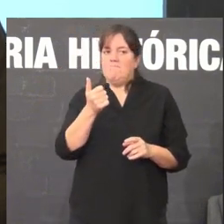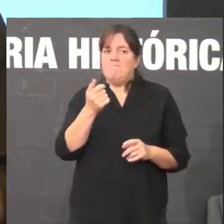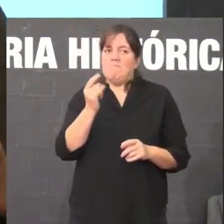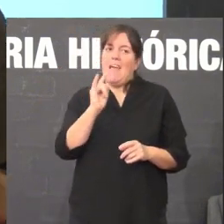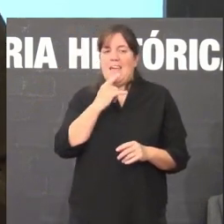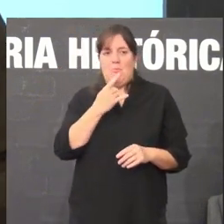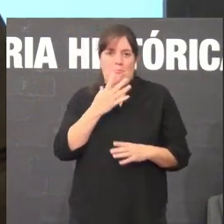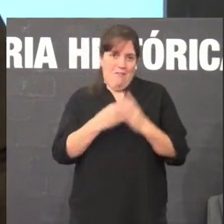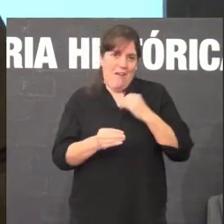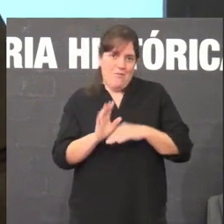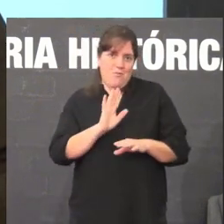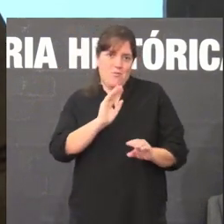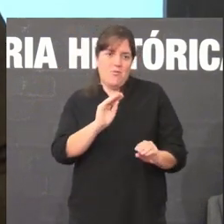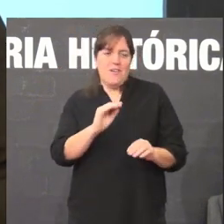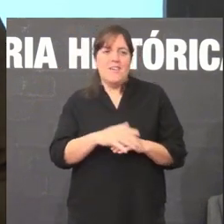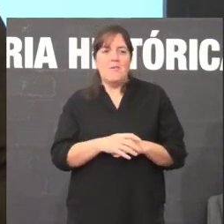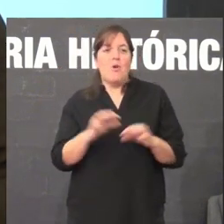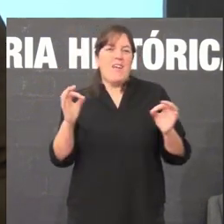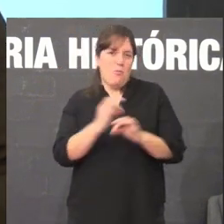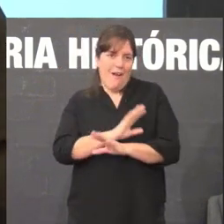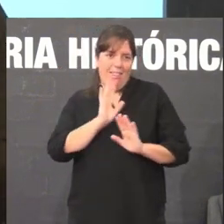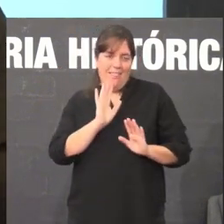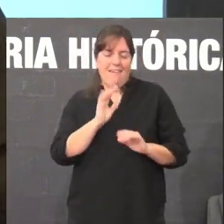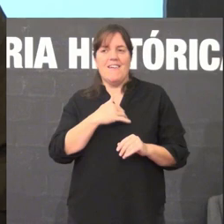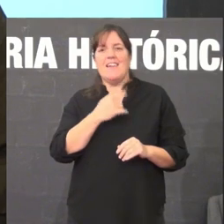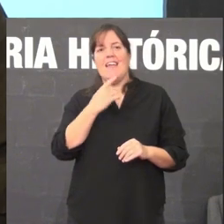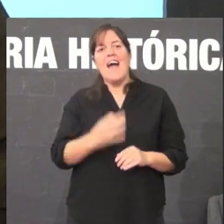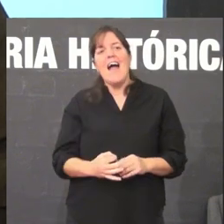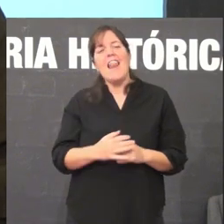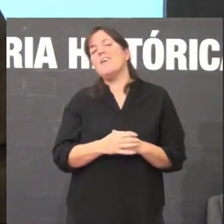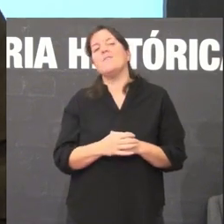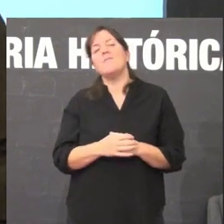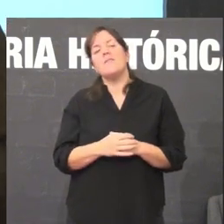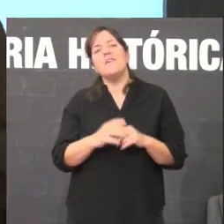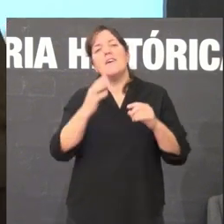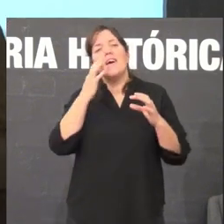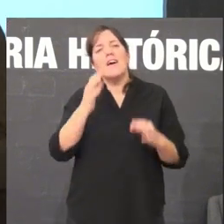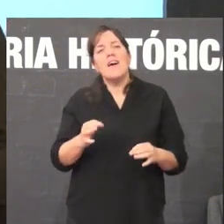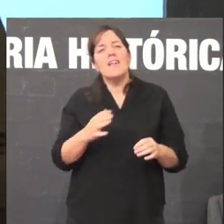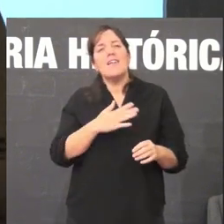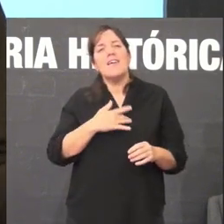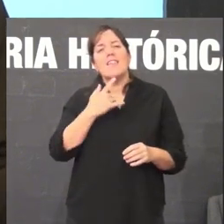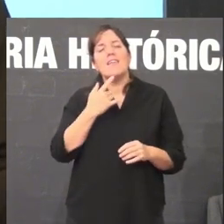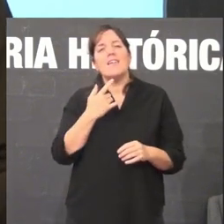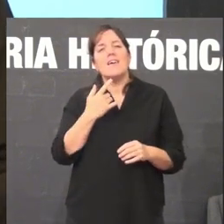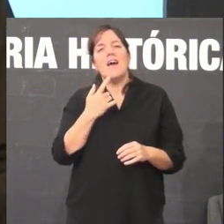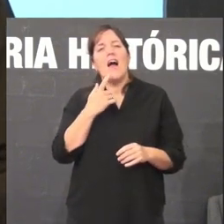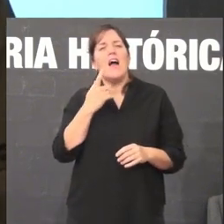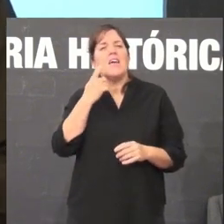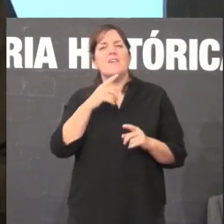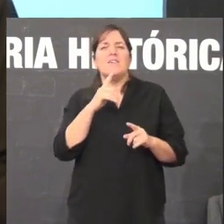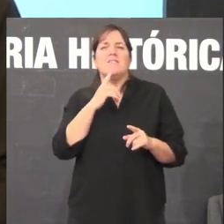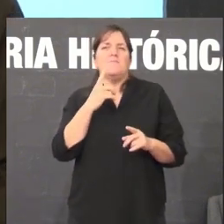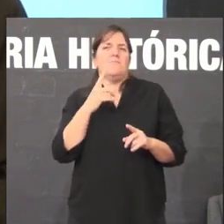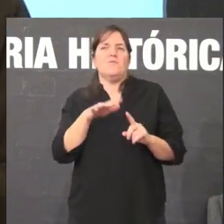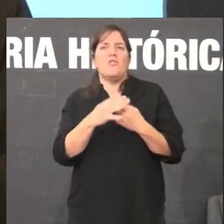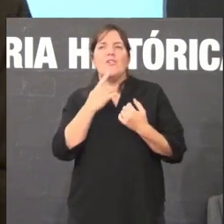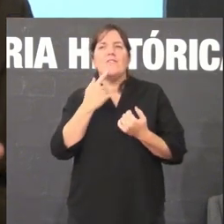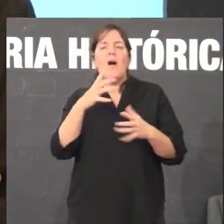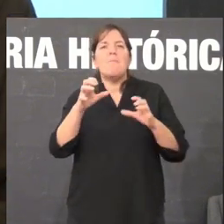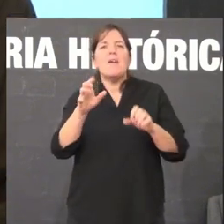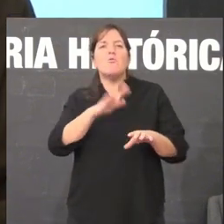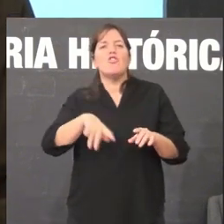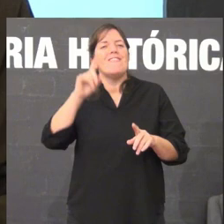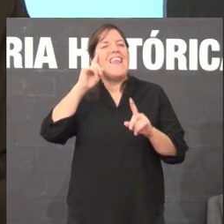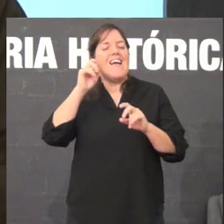Miña aboa enganábase. Porque, en realidade, non hai forma. Hai cousas que aprendemos da psicanálise. unha delas é que non é